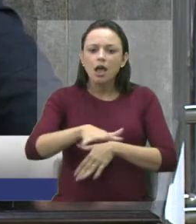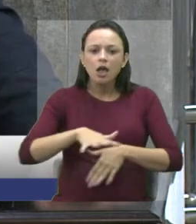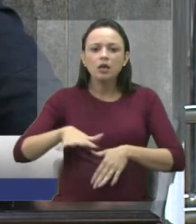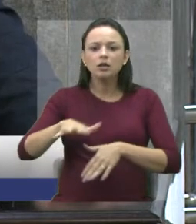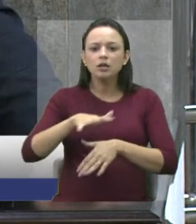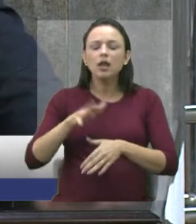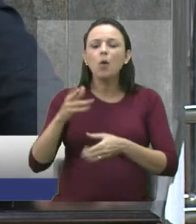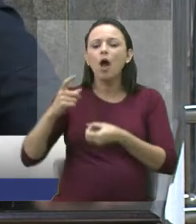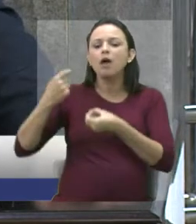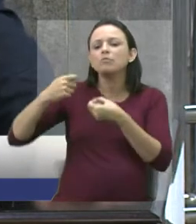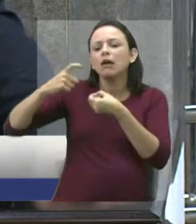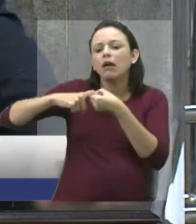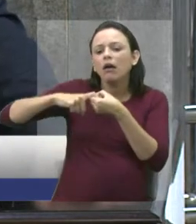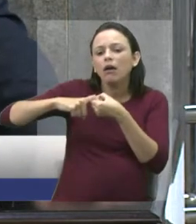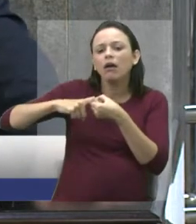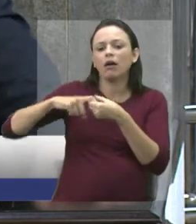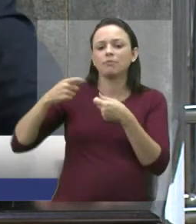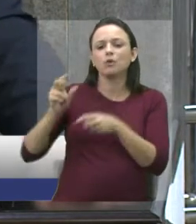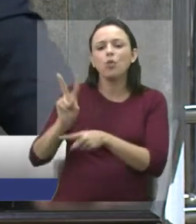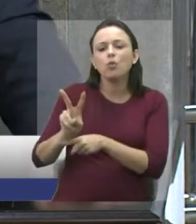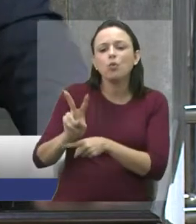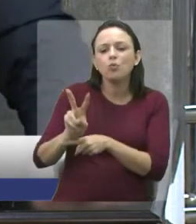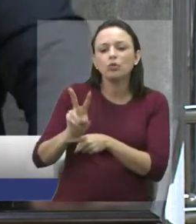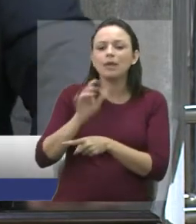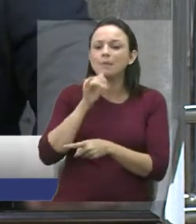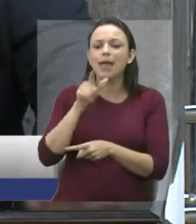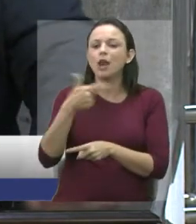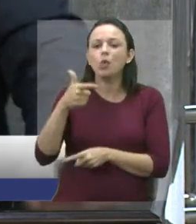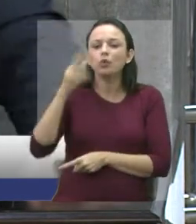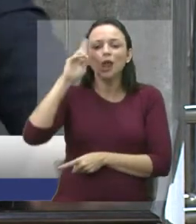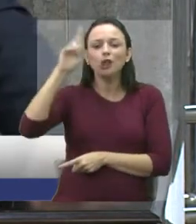manutenção, embora não possua um único dono.